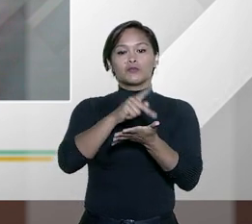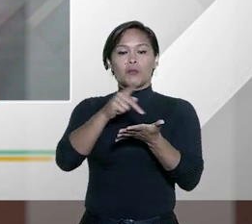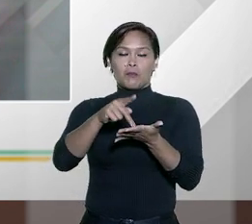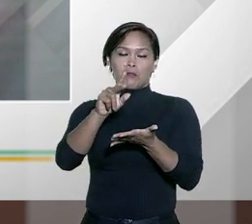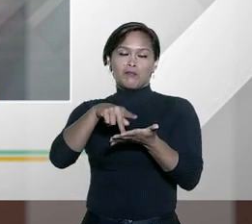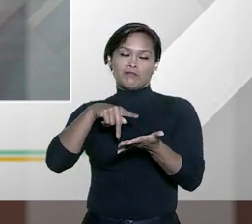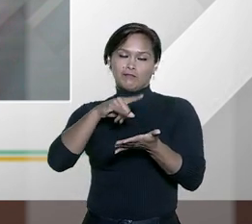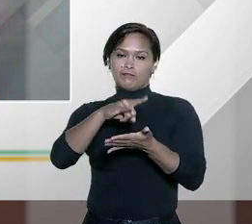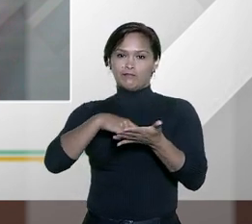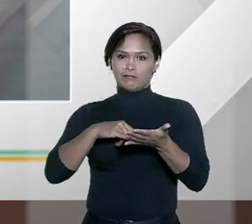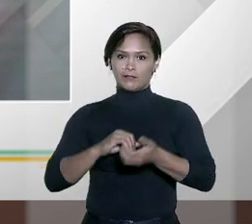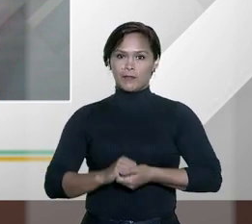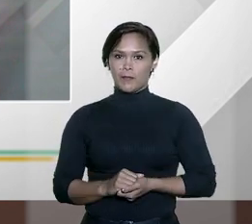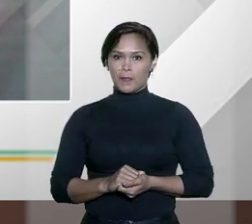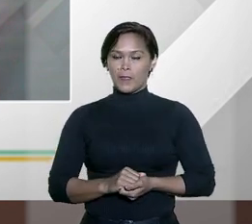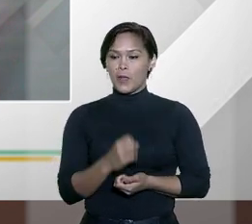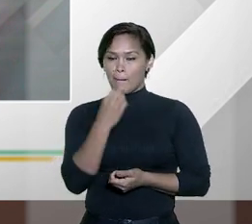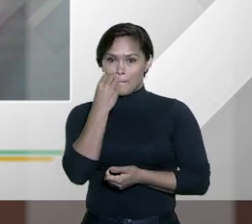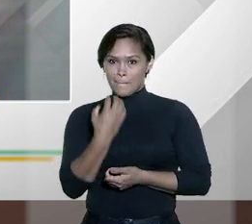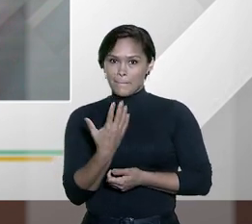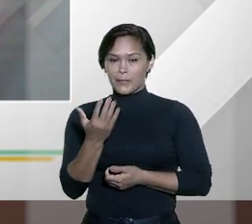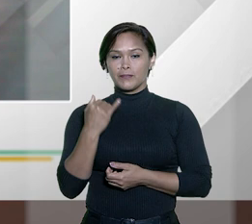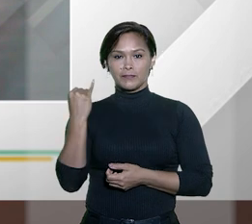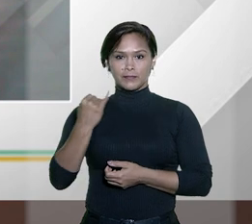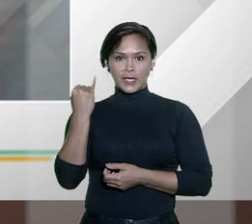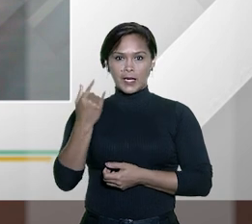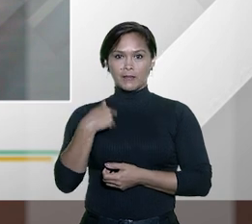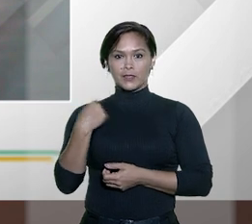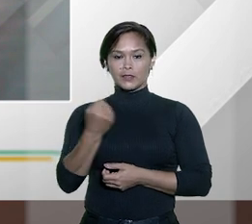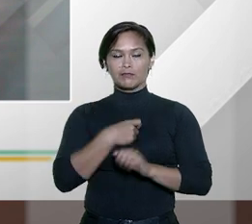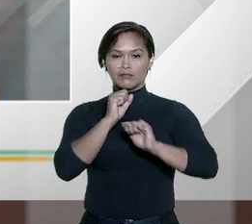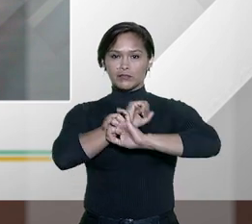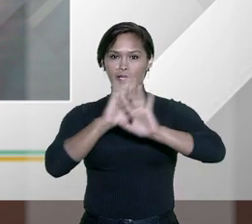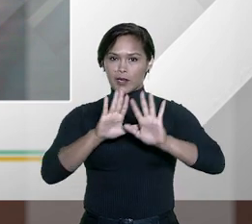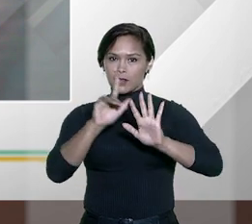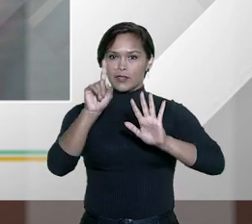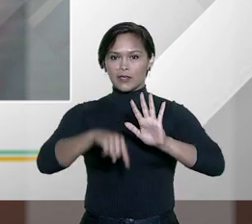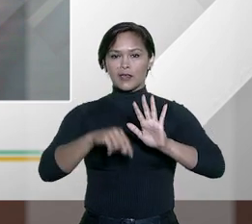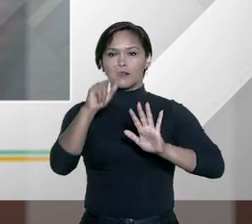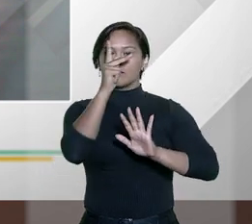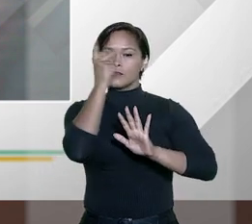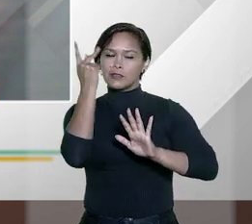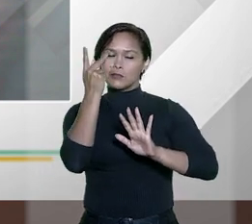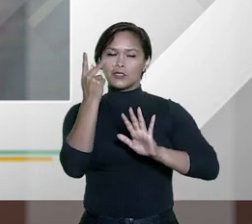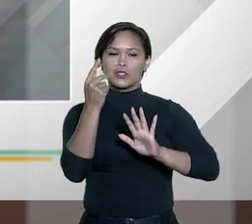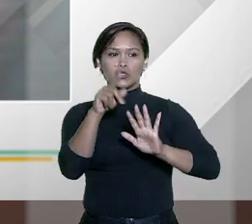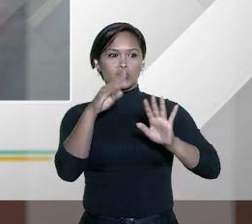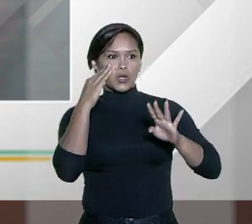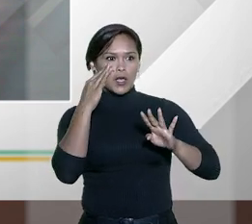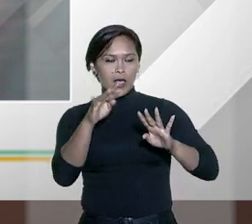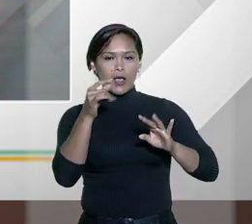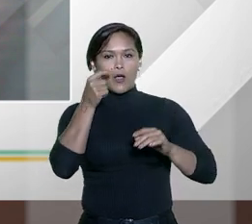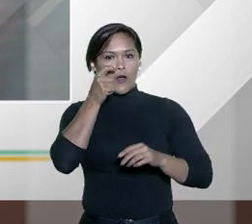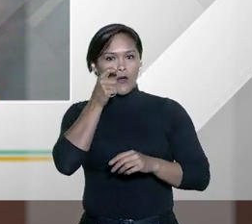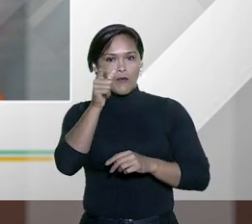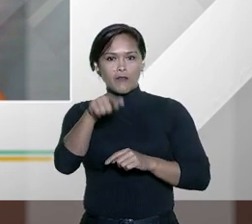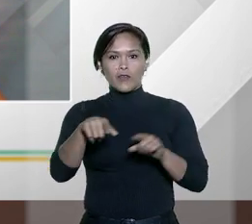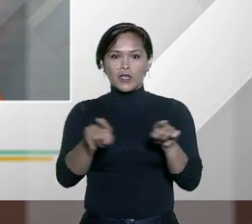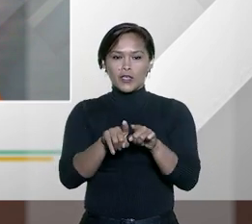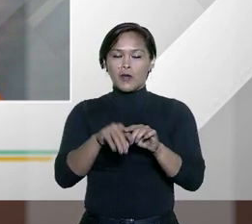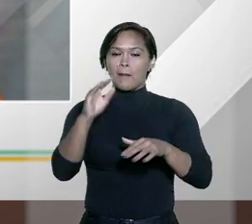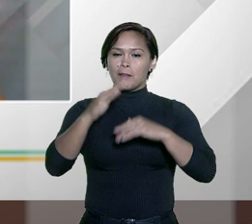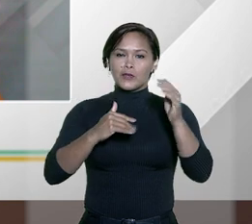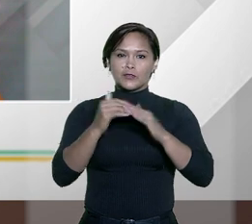precatório? Bom, é muito importante que a gente esclareça às pessoas que nos assistem,